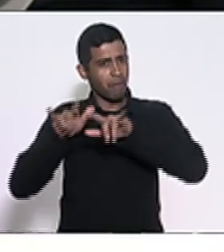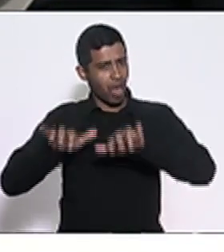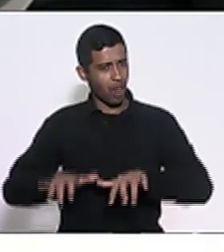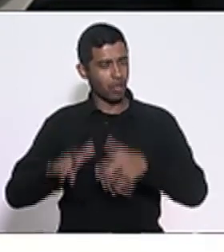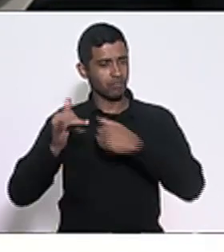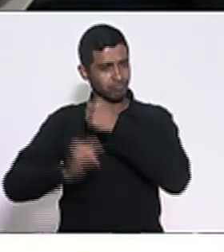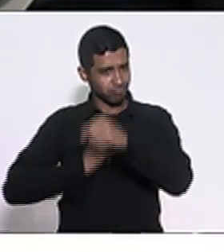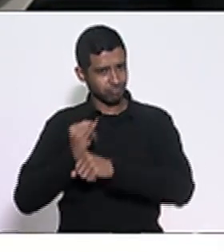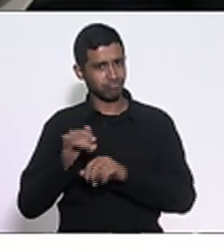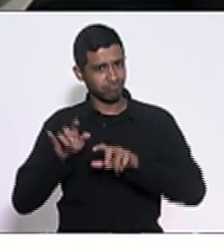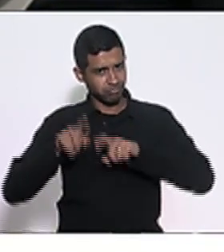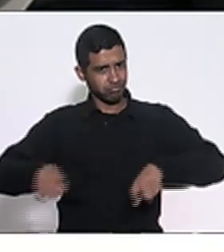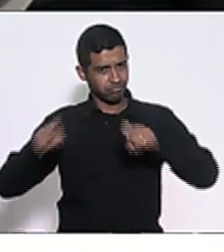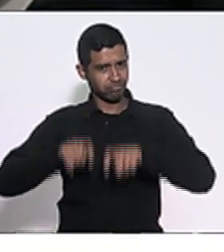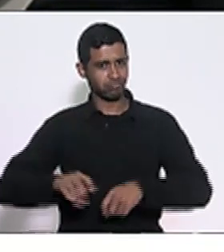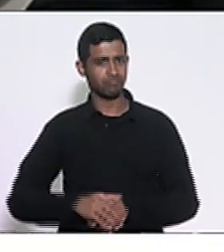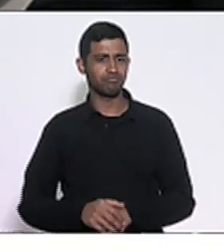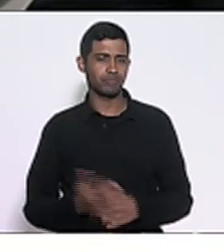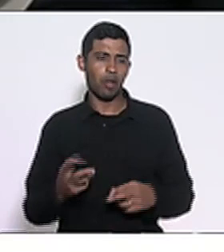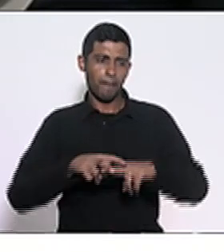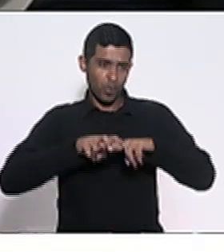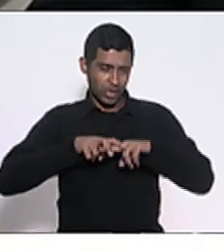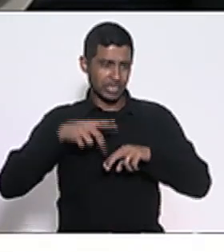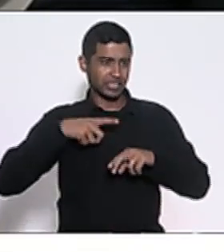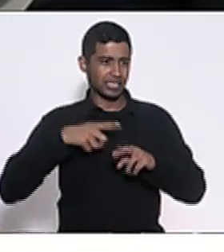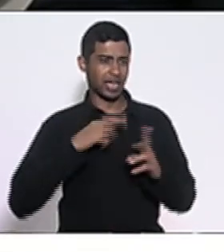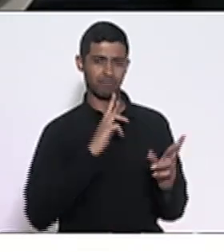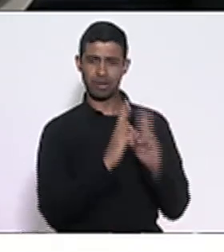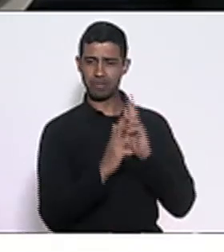E por isso temos excelentes relações